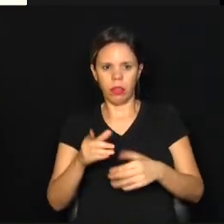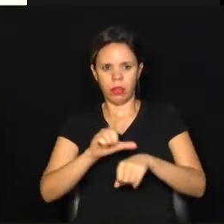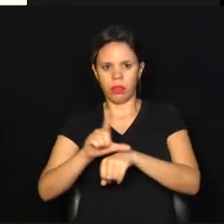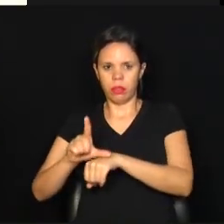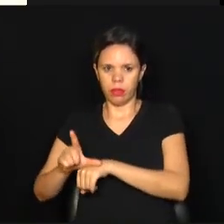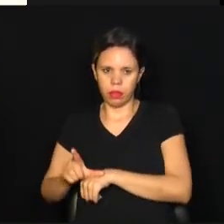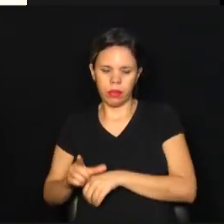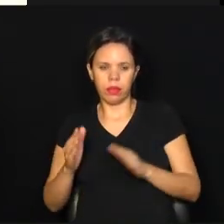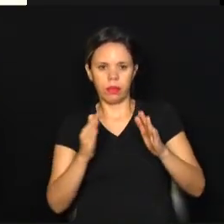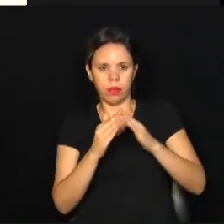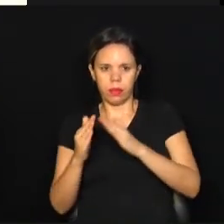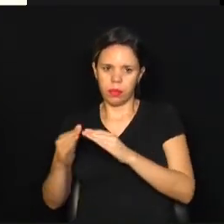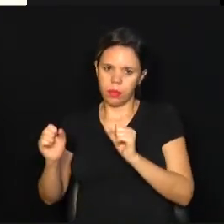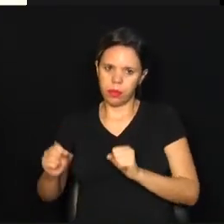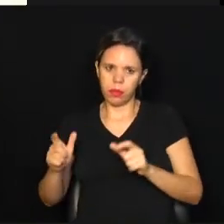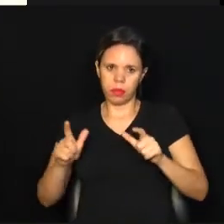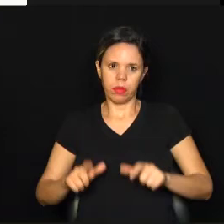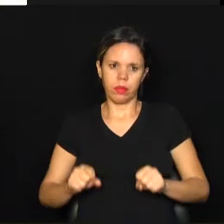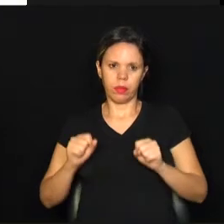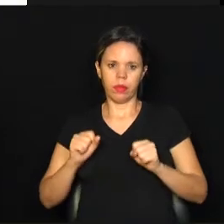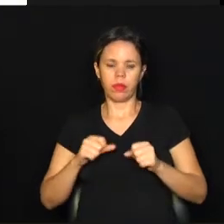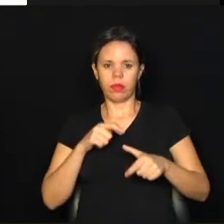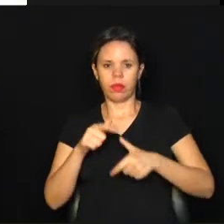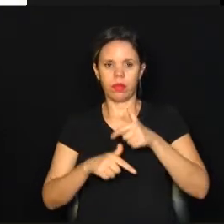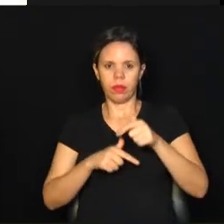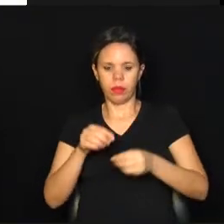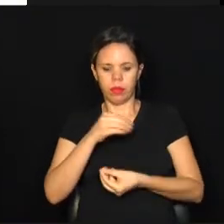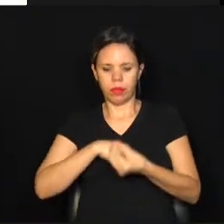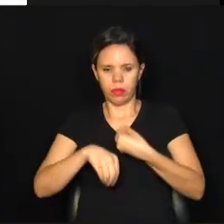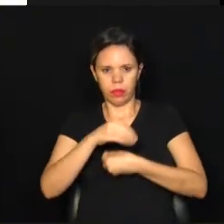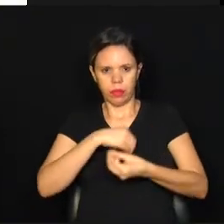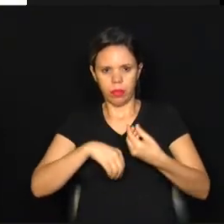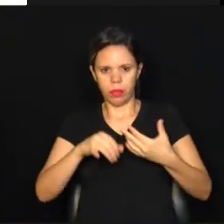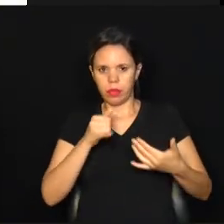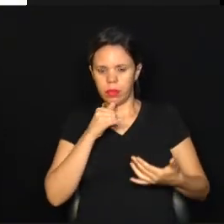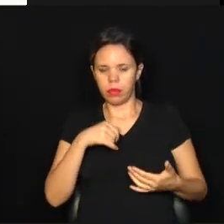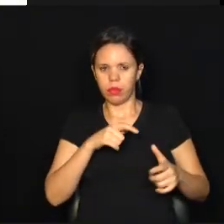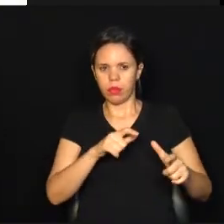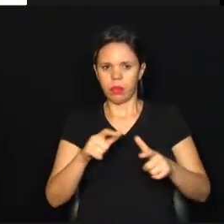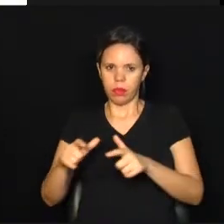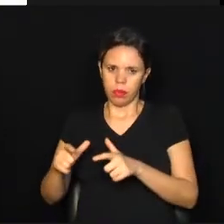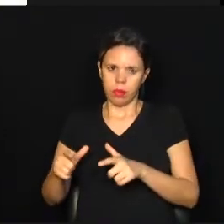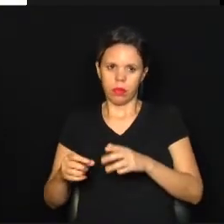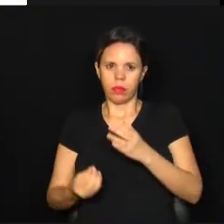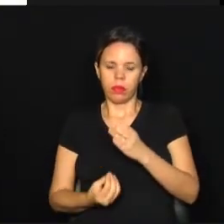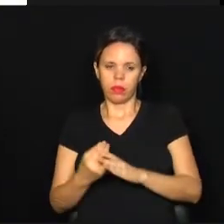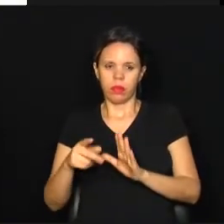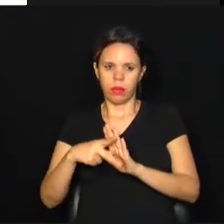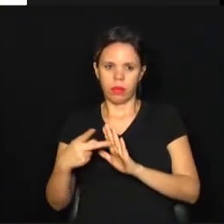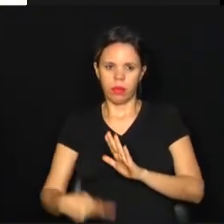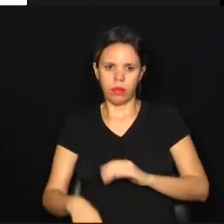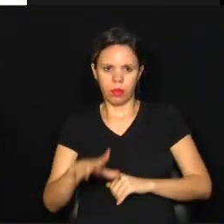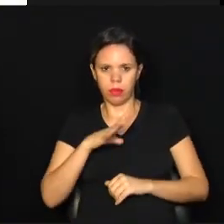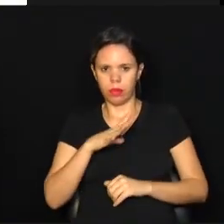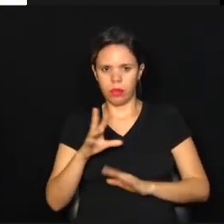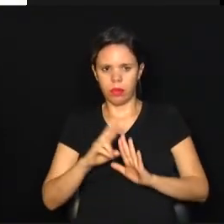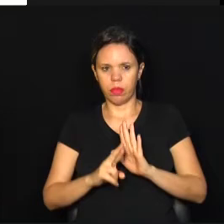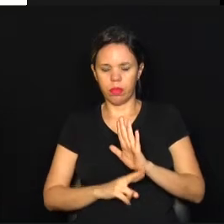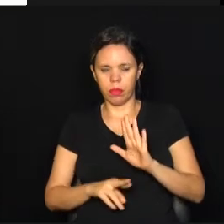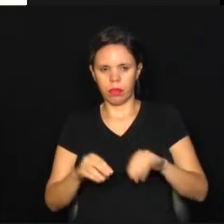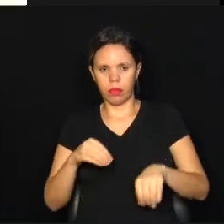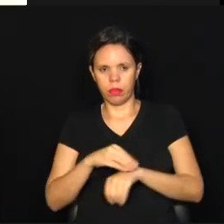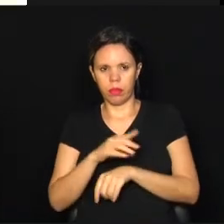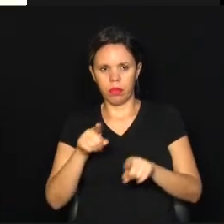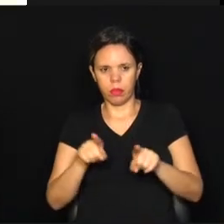posso residências, onde eu posso serviços e áreas mistas, que é o nosso zoneamento. E eles traz parâmetros também com